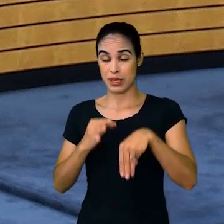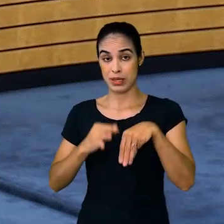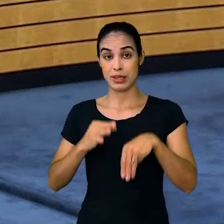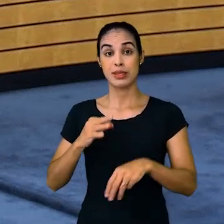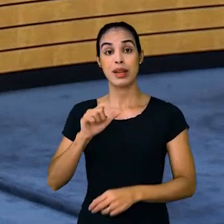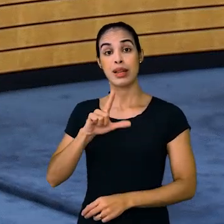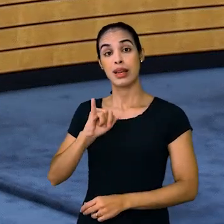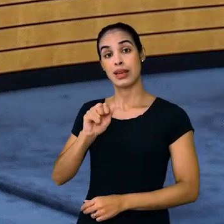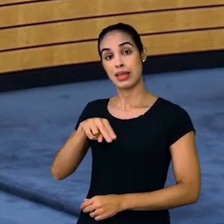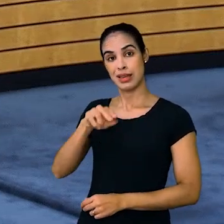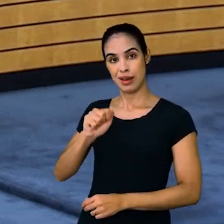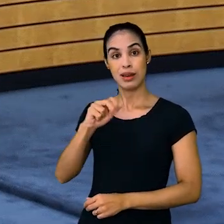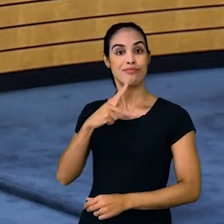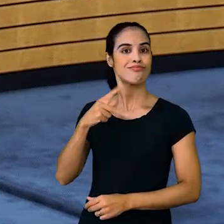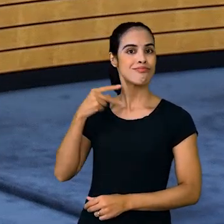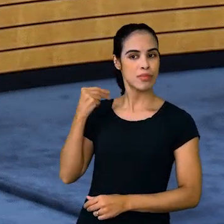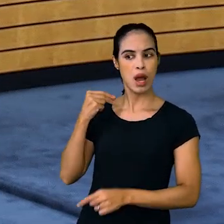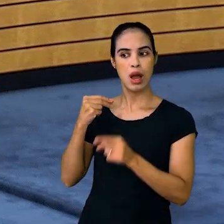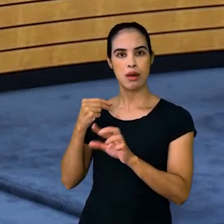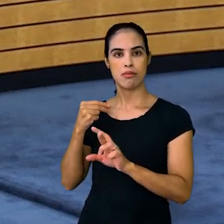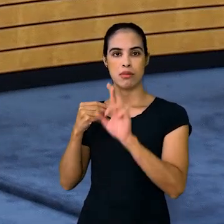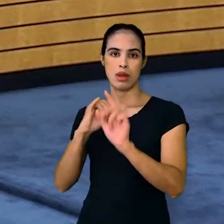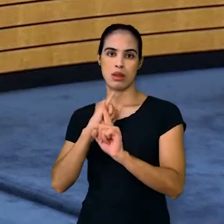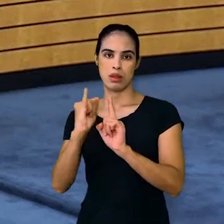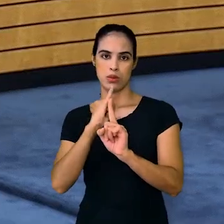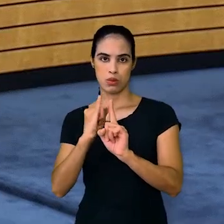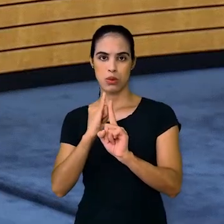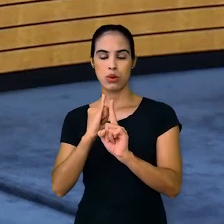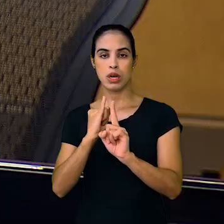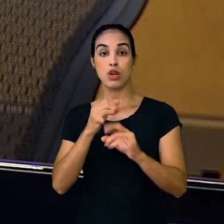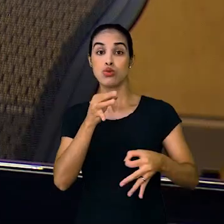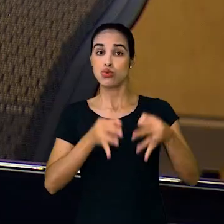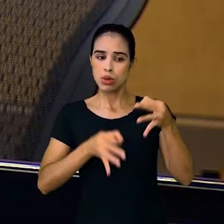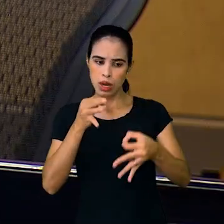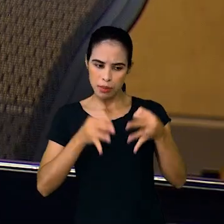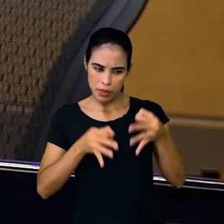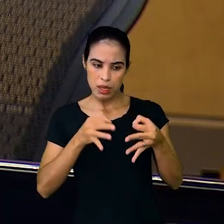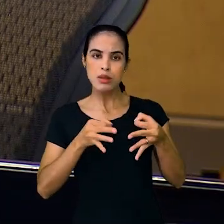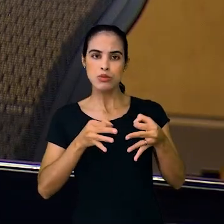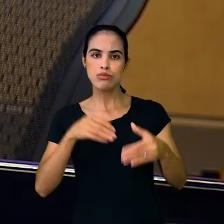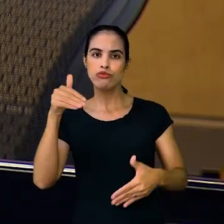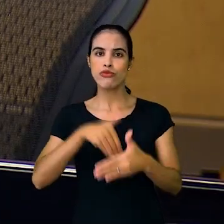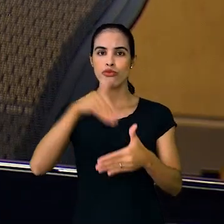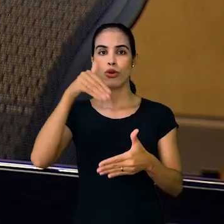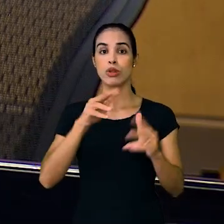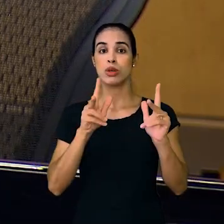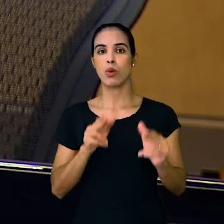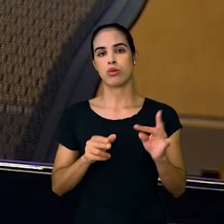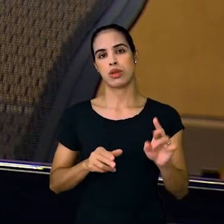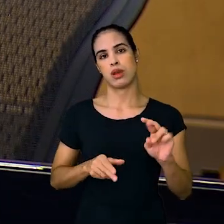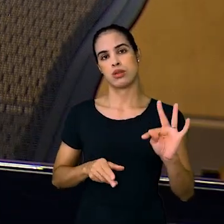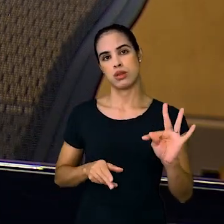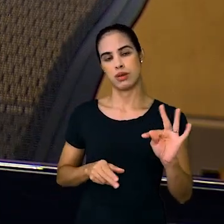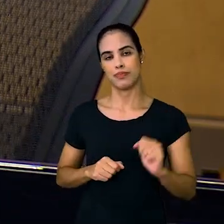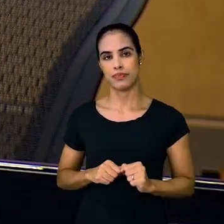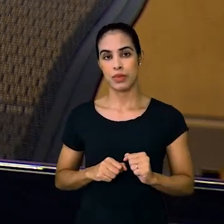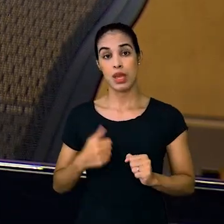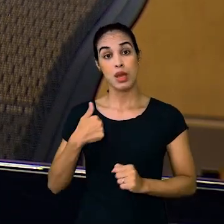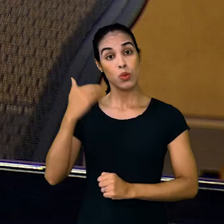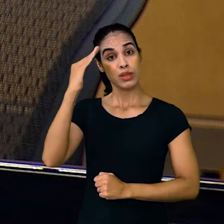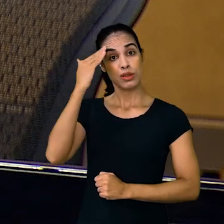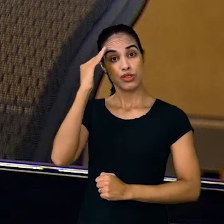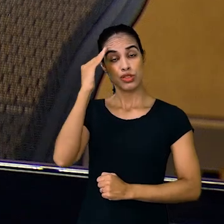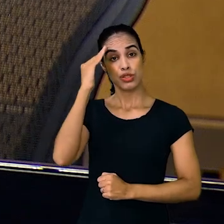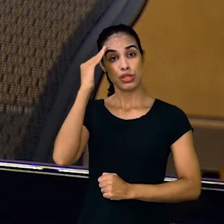ministra Liana Schaibe foi relatora e ela teve o mesmo entendimento do TRT da capital paulista. Eu entendo que aqui a culpa não